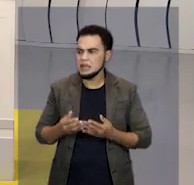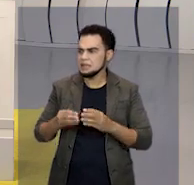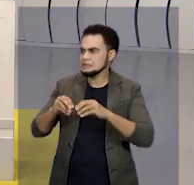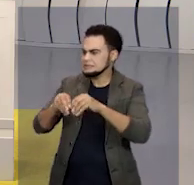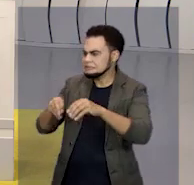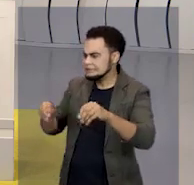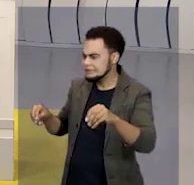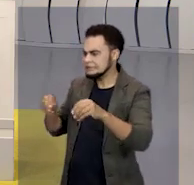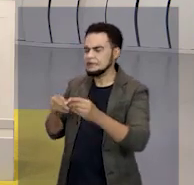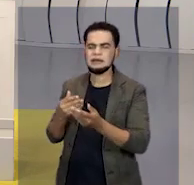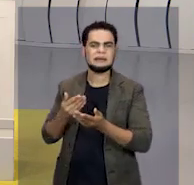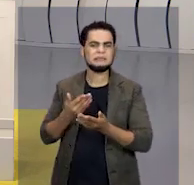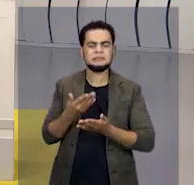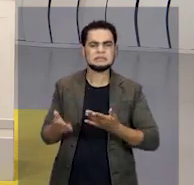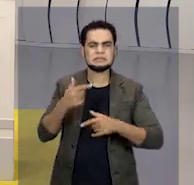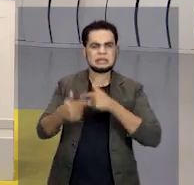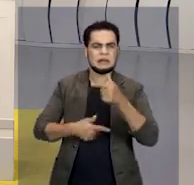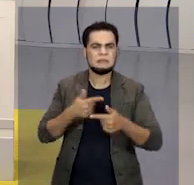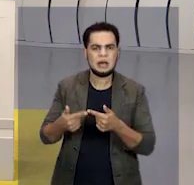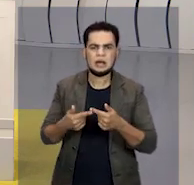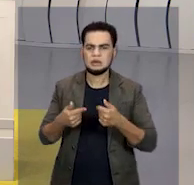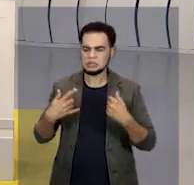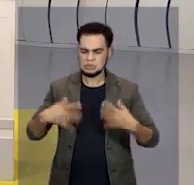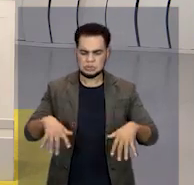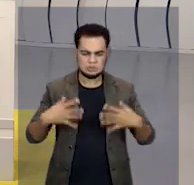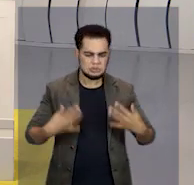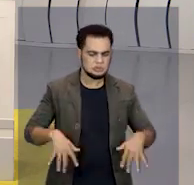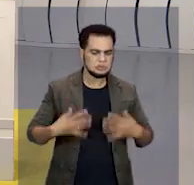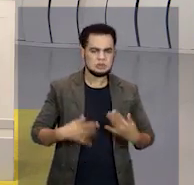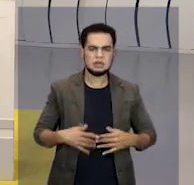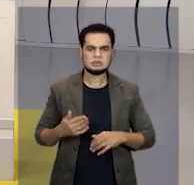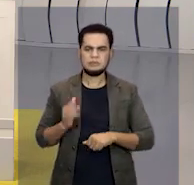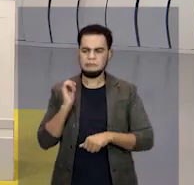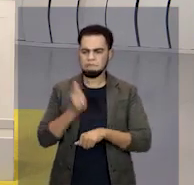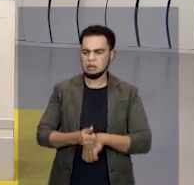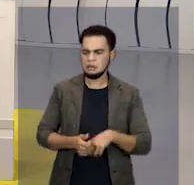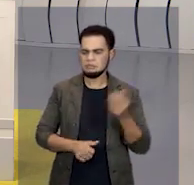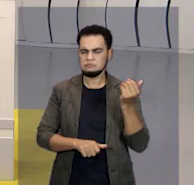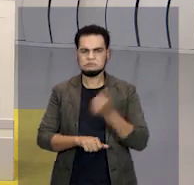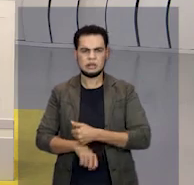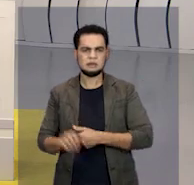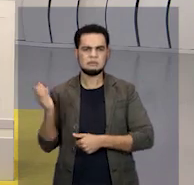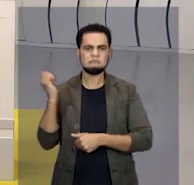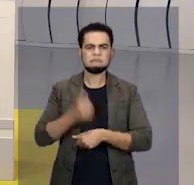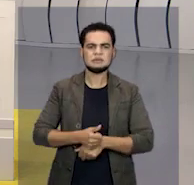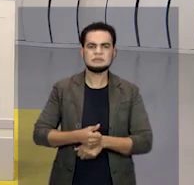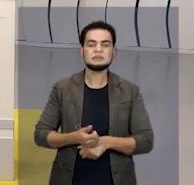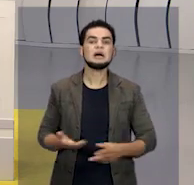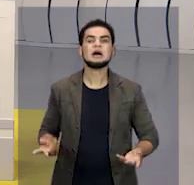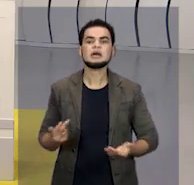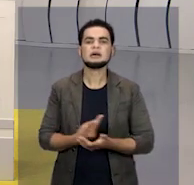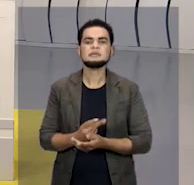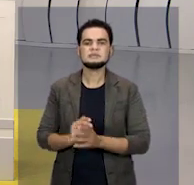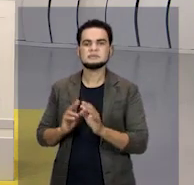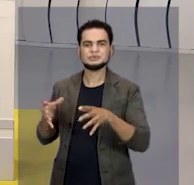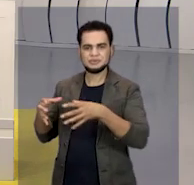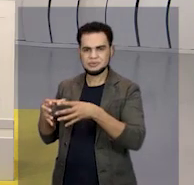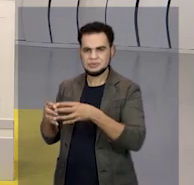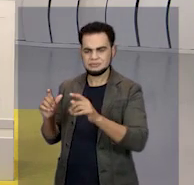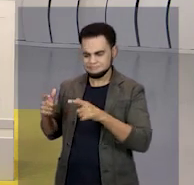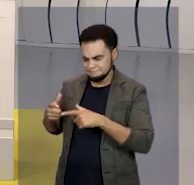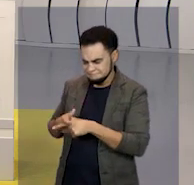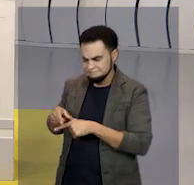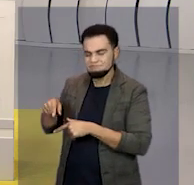né? A sua mão de obra já começa a ser substituída e acaba se deixando esse pequeno produtor, vamos